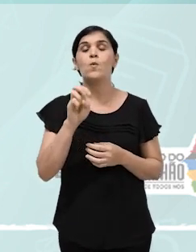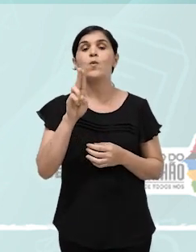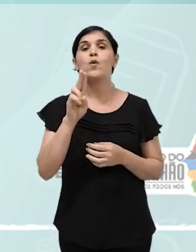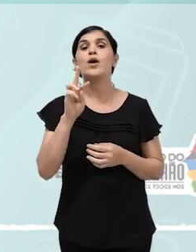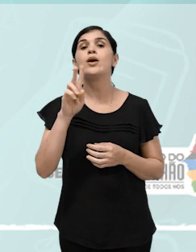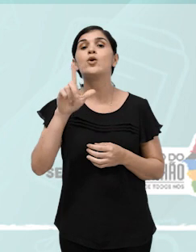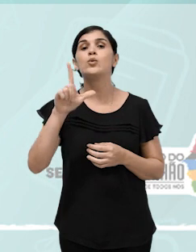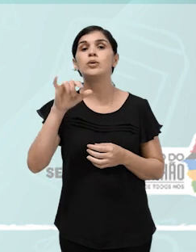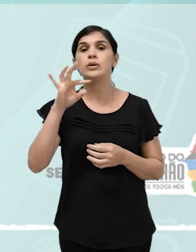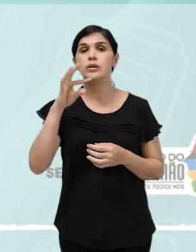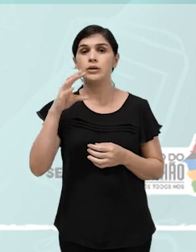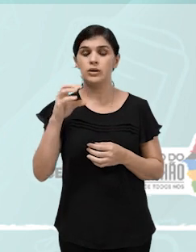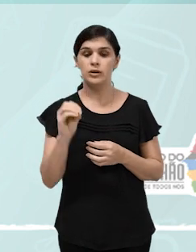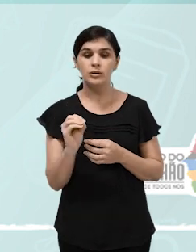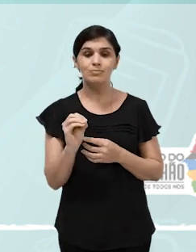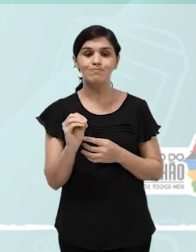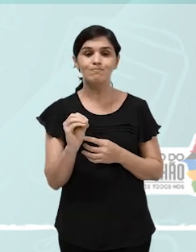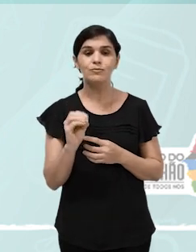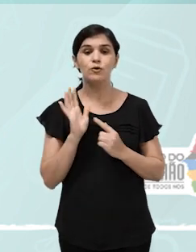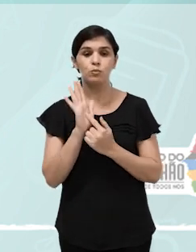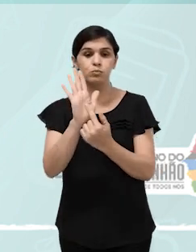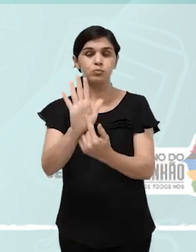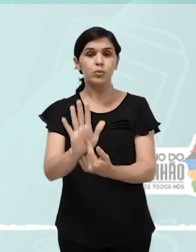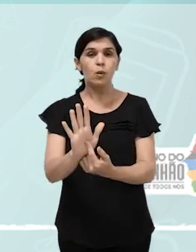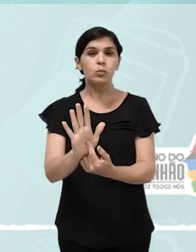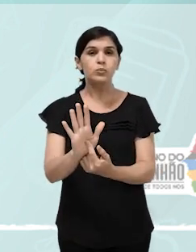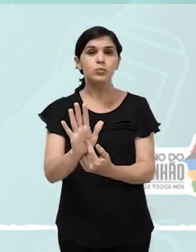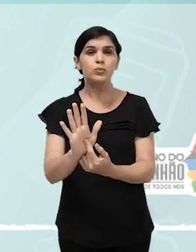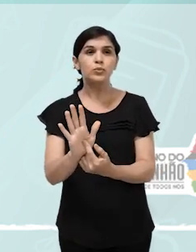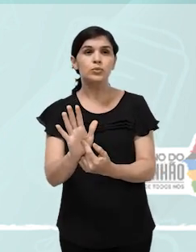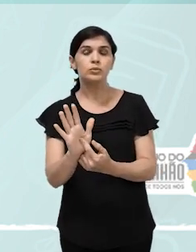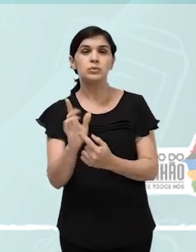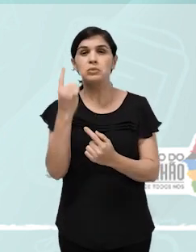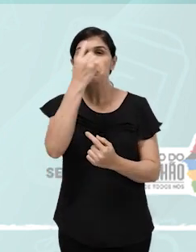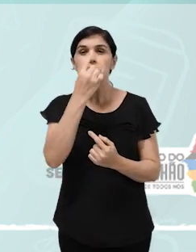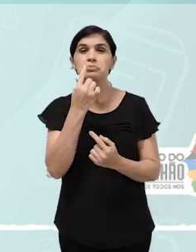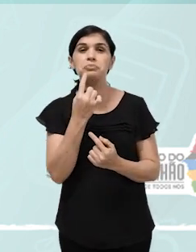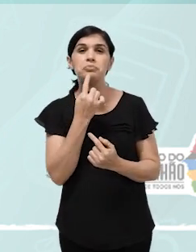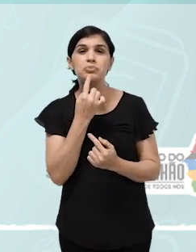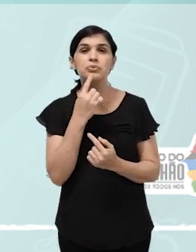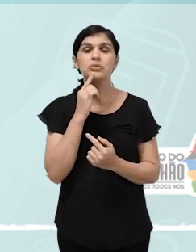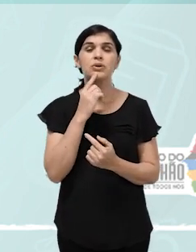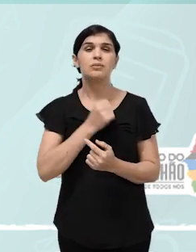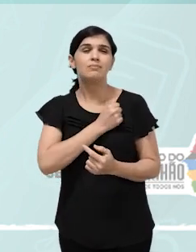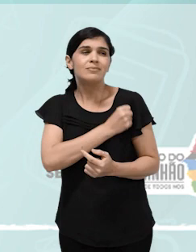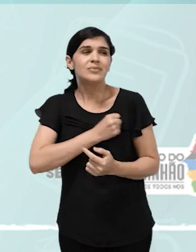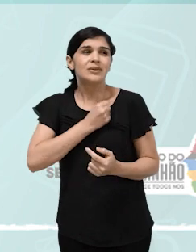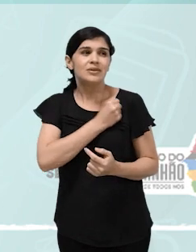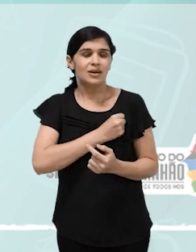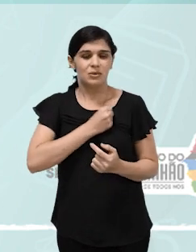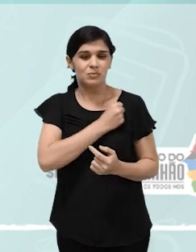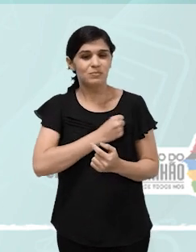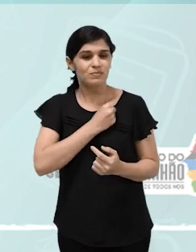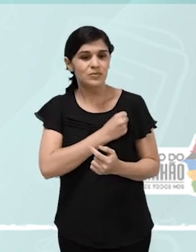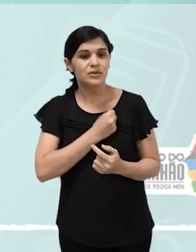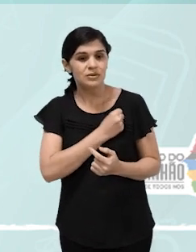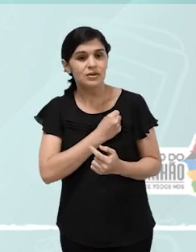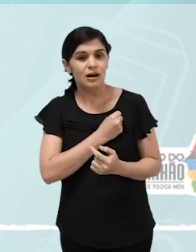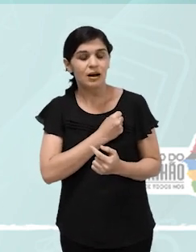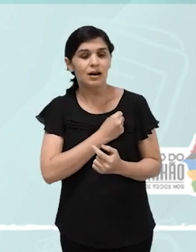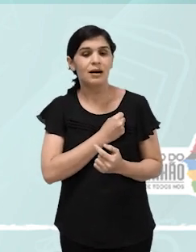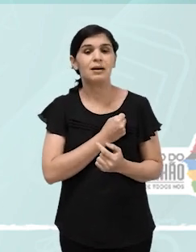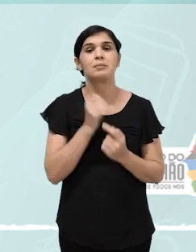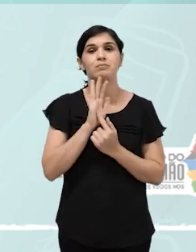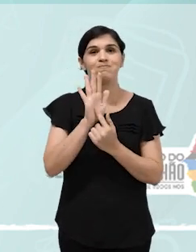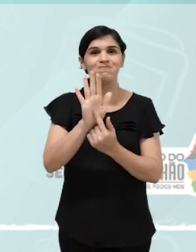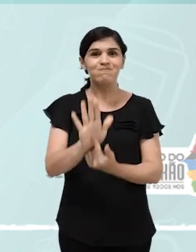do amado. Será que era de amor? Acho que não. O poeta praticava vassalagem amorosa, pois em postura platônica expressava seu